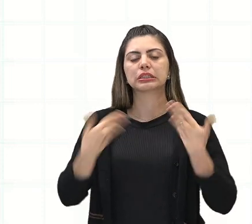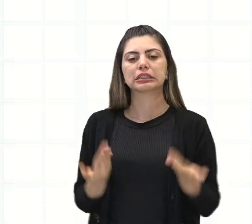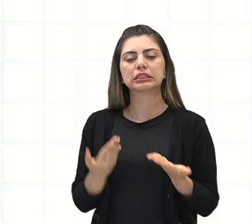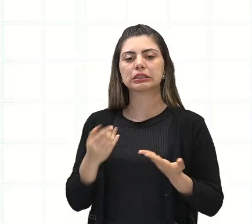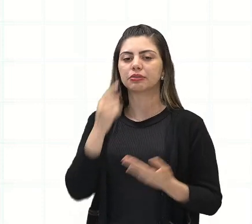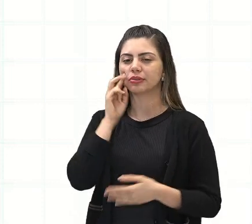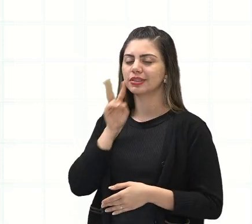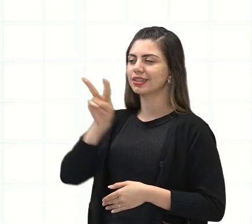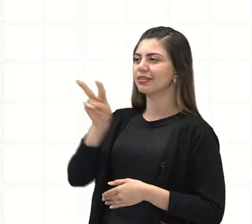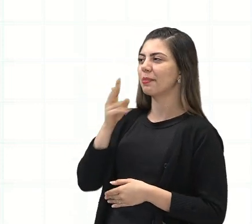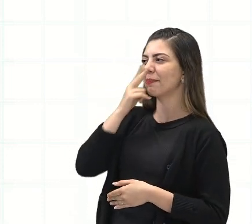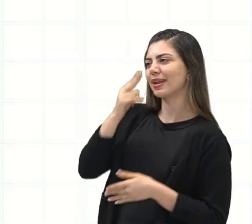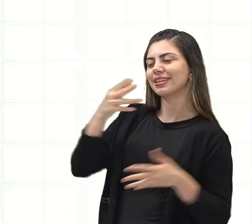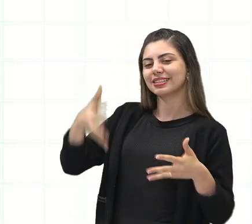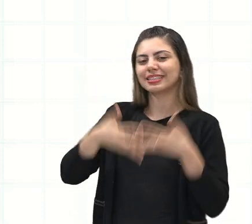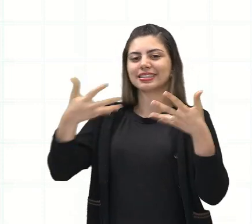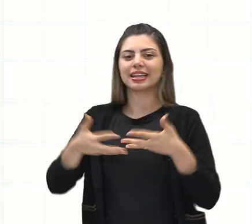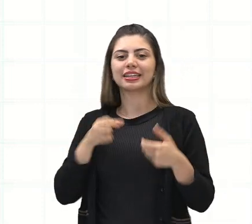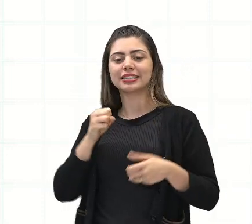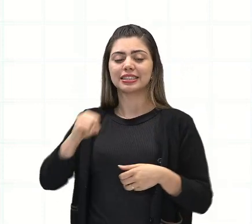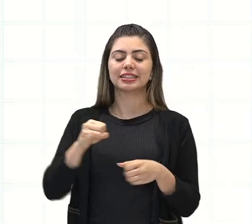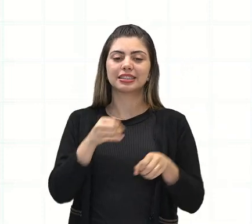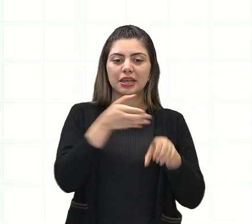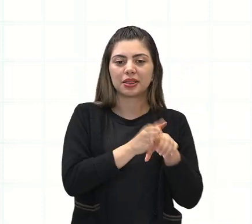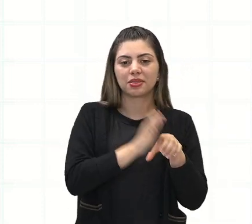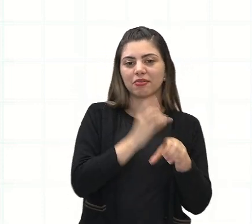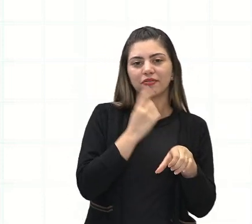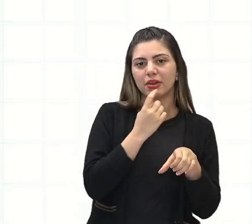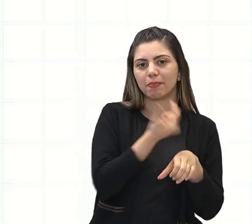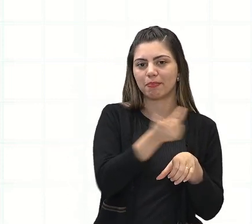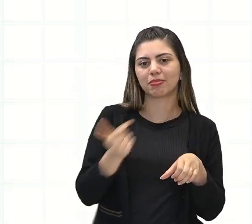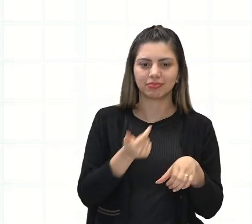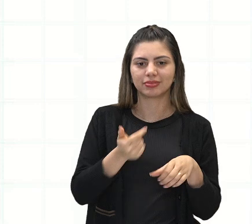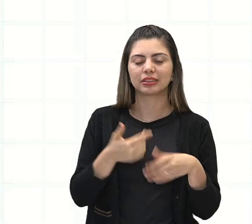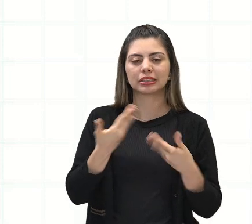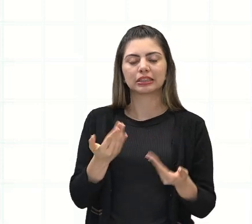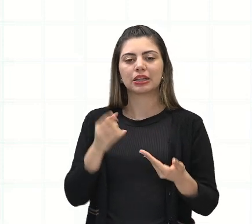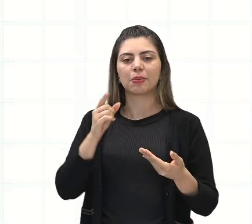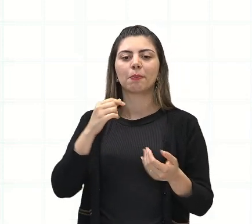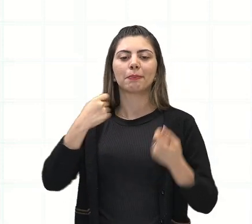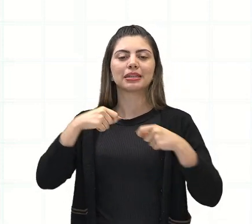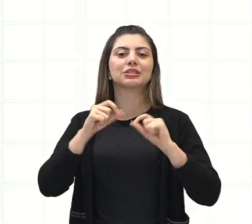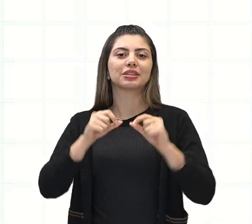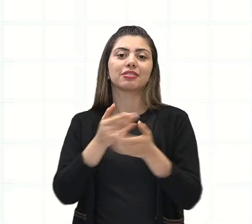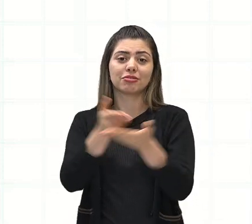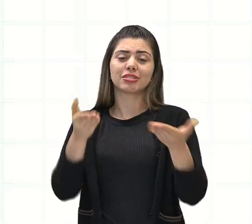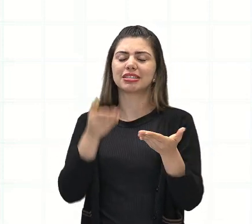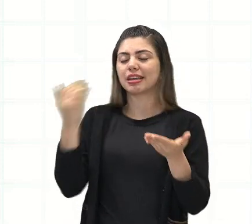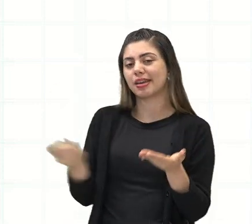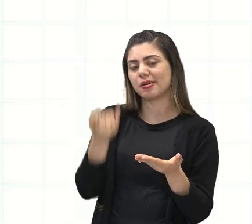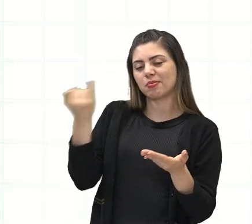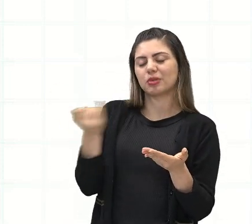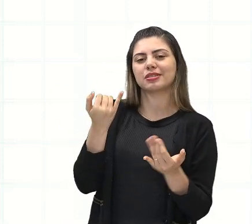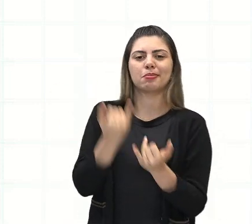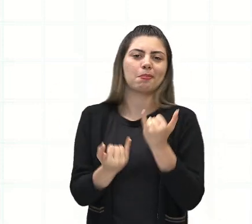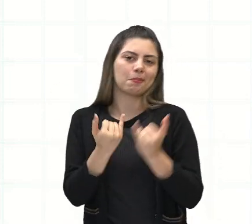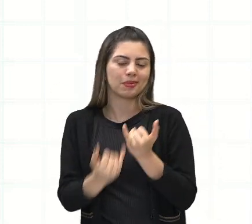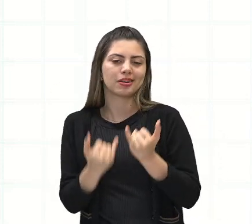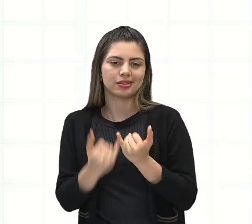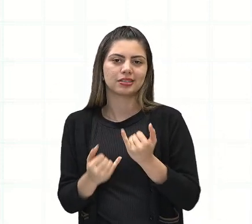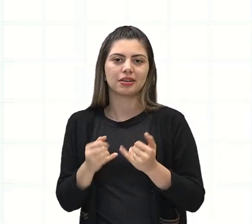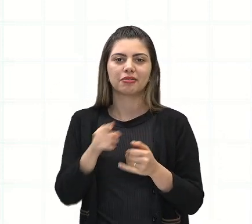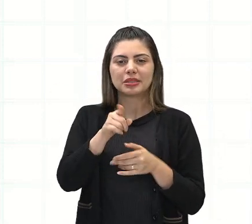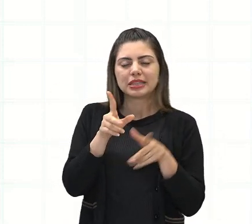imagina uma salada sem tomate. Ela está em praticamente todo lugar, trazendo essa ideia de que você é muito importante, como se fosse esse